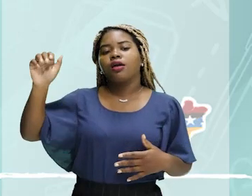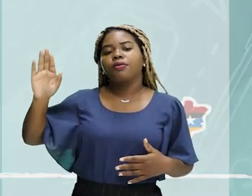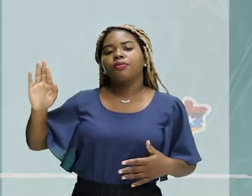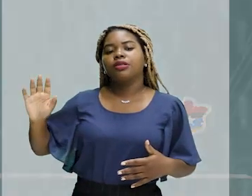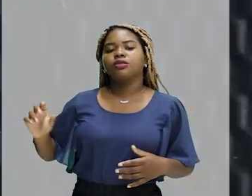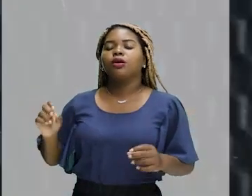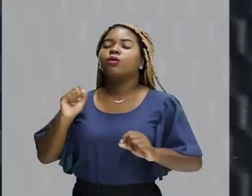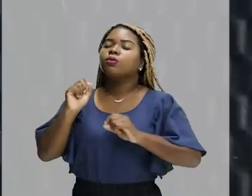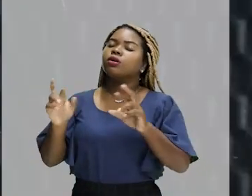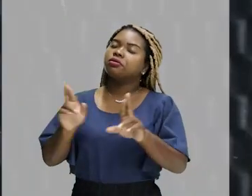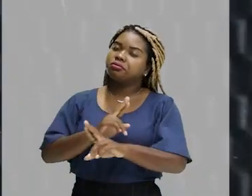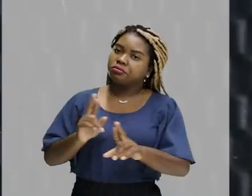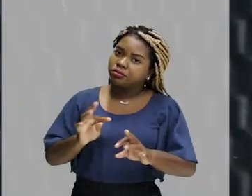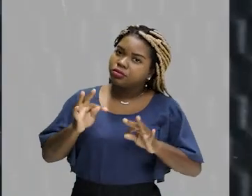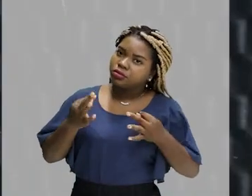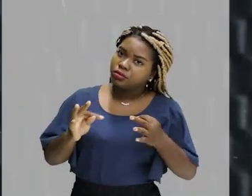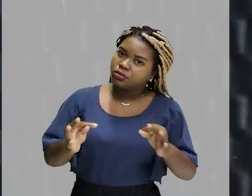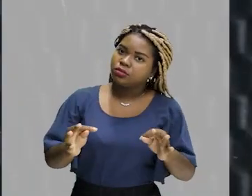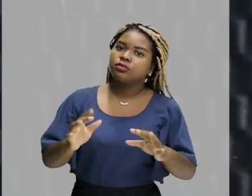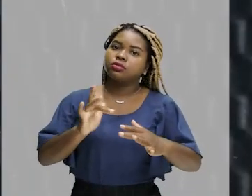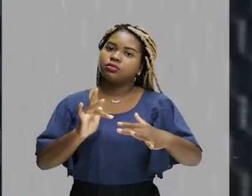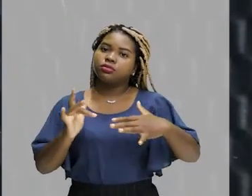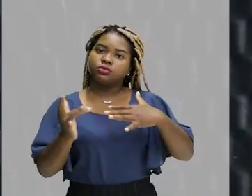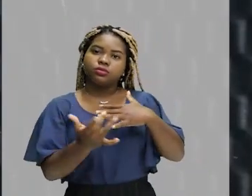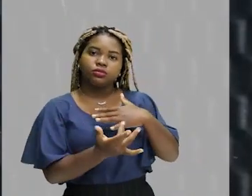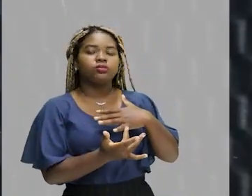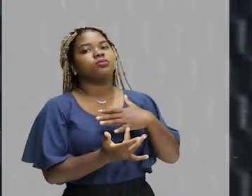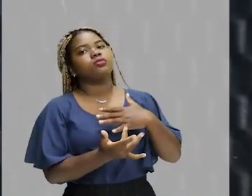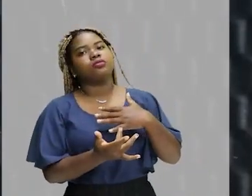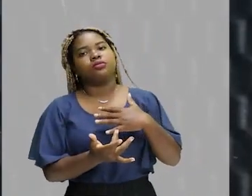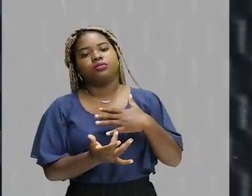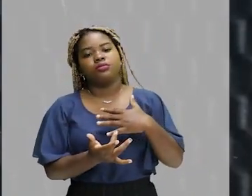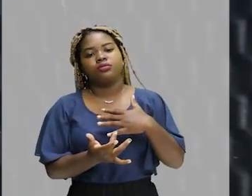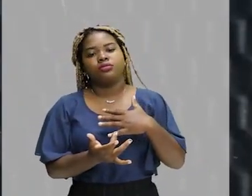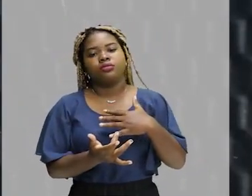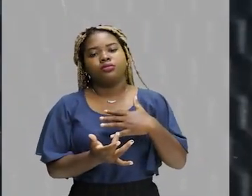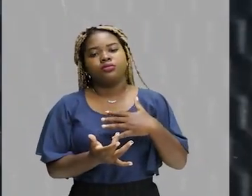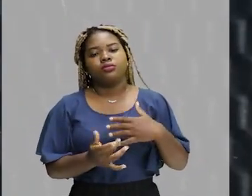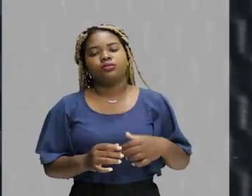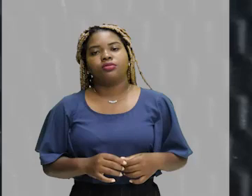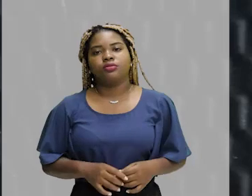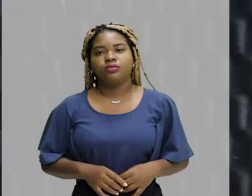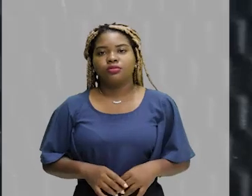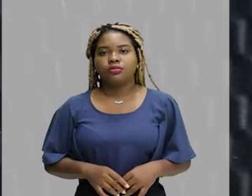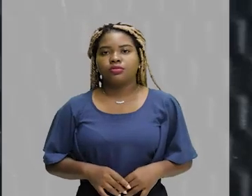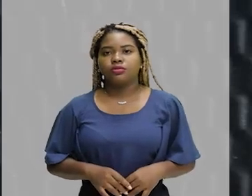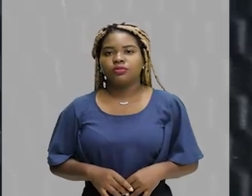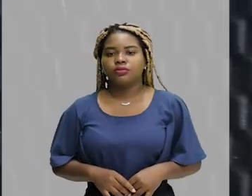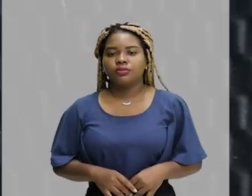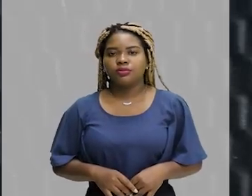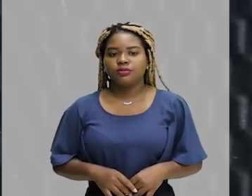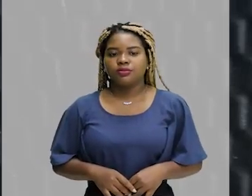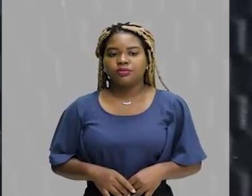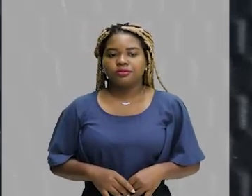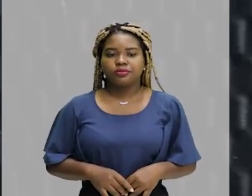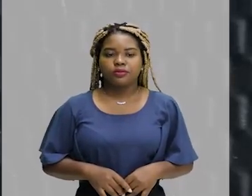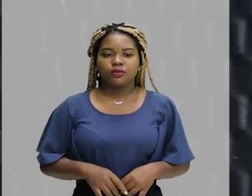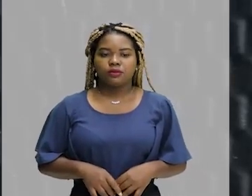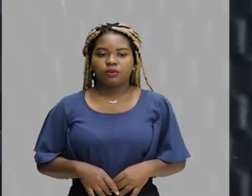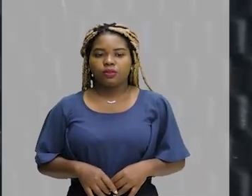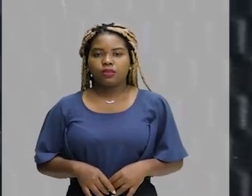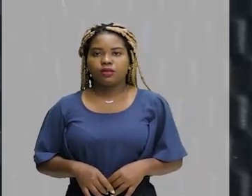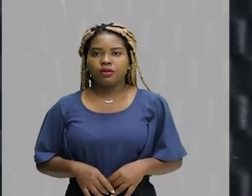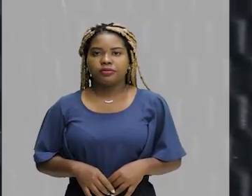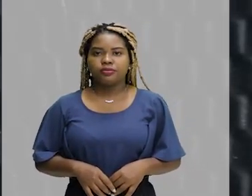se referindo a esta tecnologia das redes sociais, do espaço geográfico e da possibilidade de comunicação entre eles? O que é que a gente vai